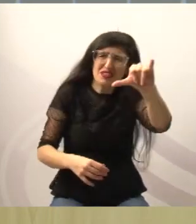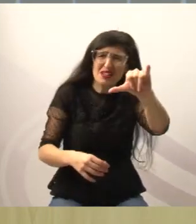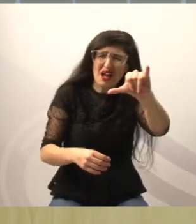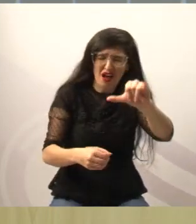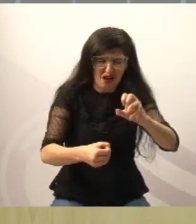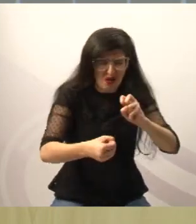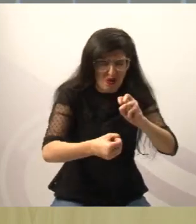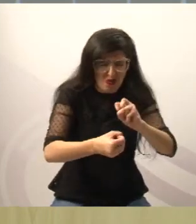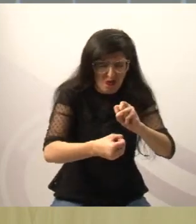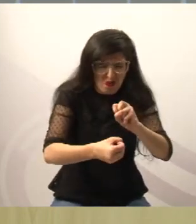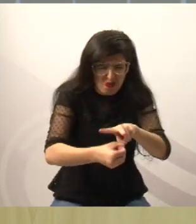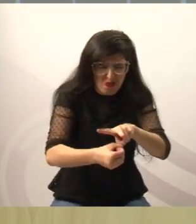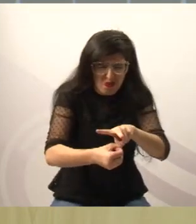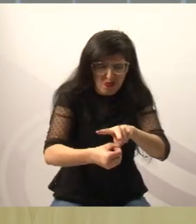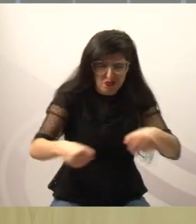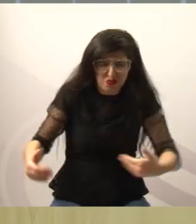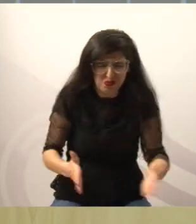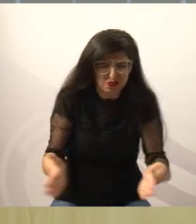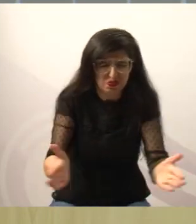ali daquela região.